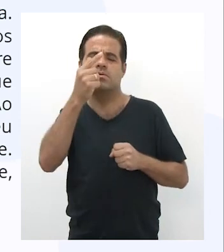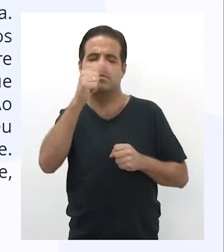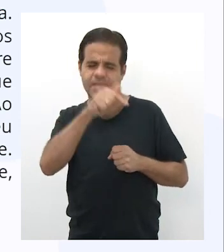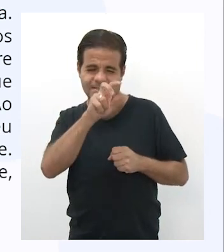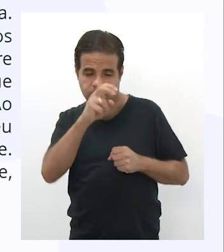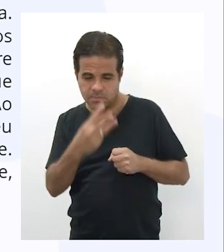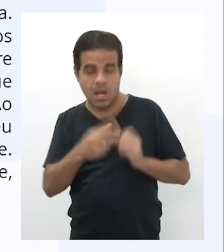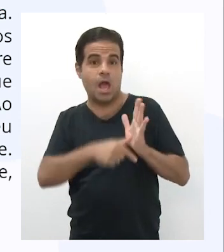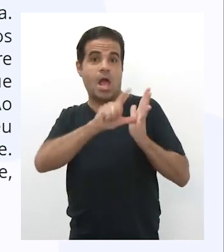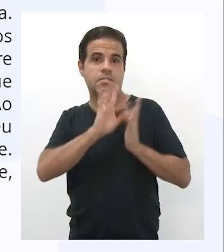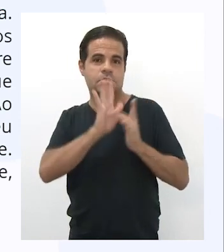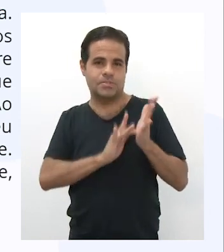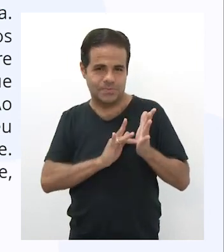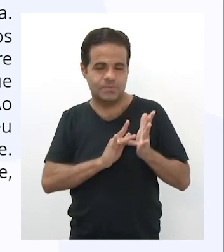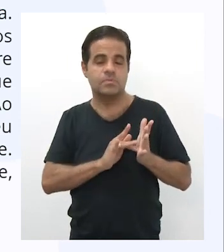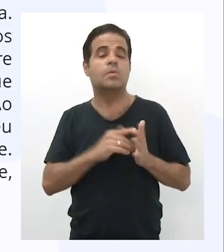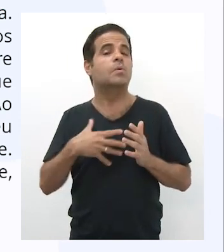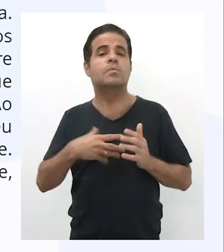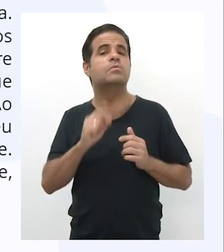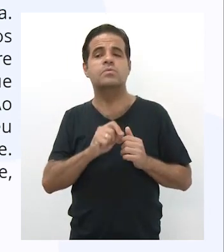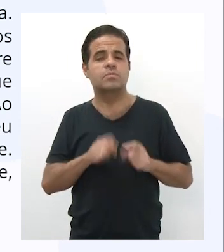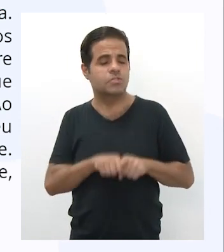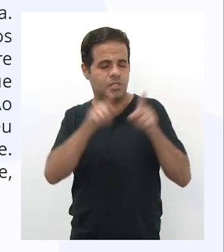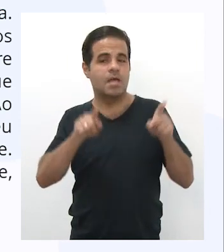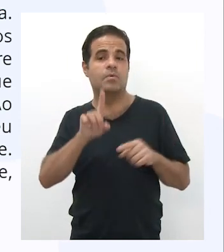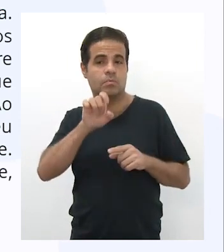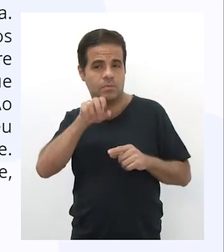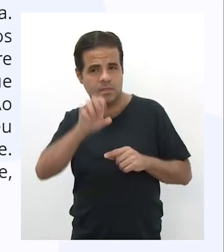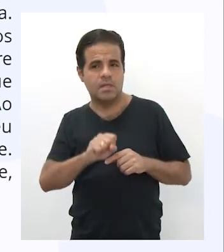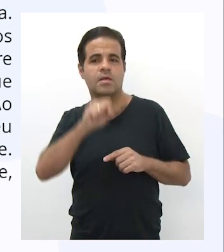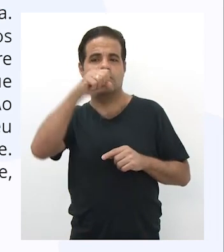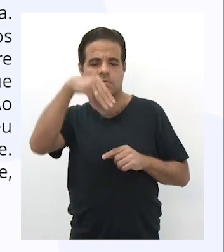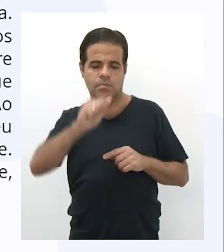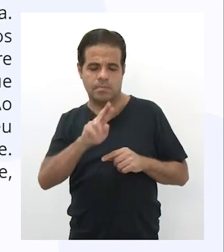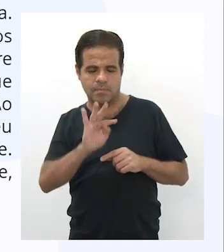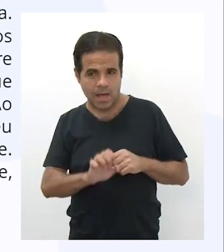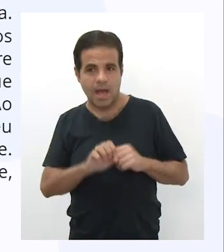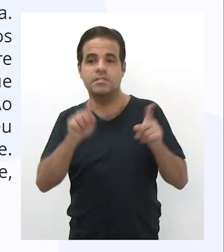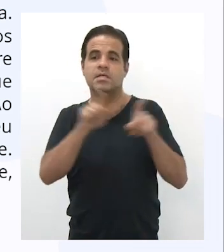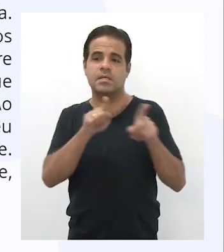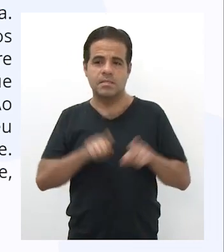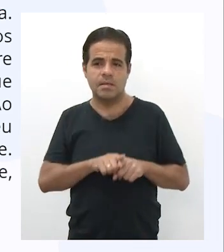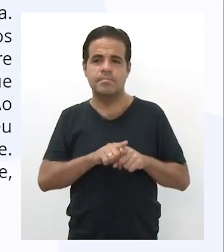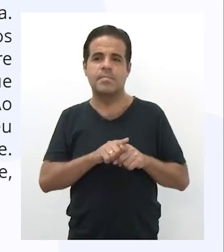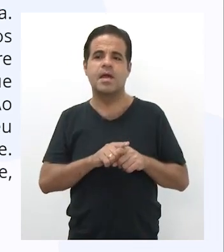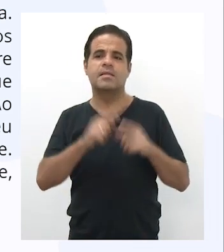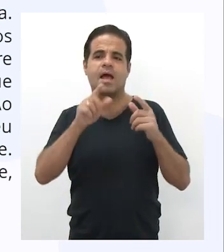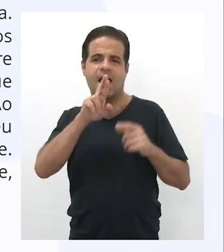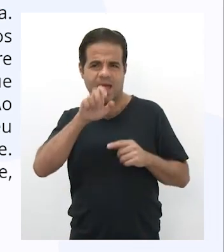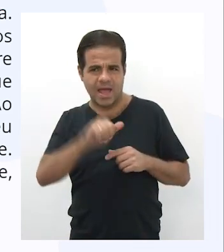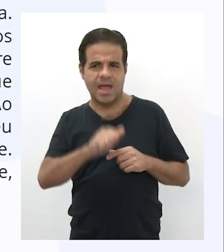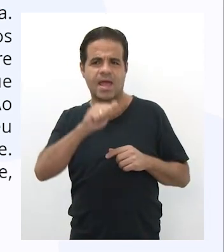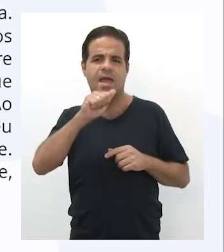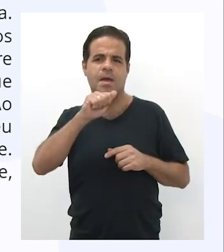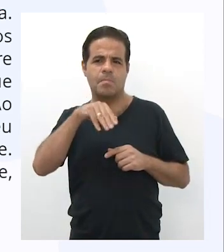753 a.C., pelos filhos gêmeos do deus Marte e da mortal réia Sílvia, que